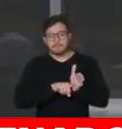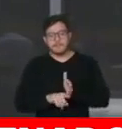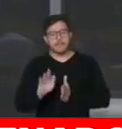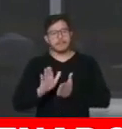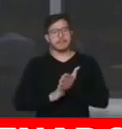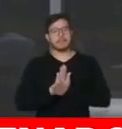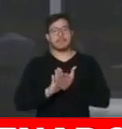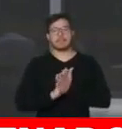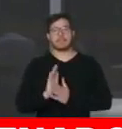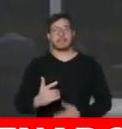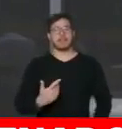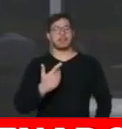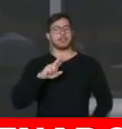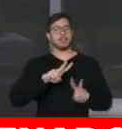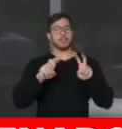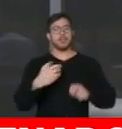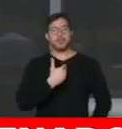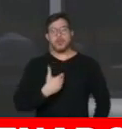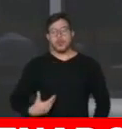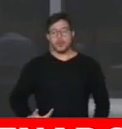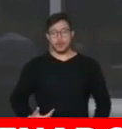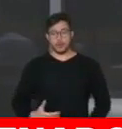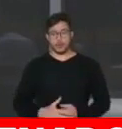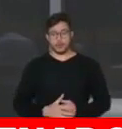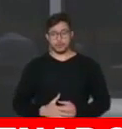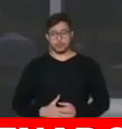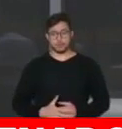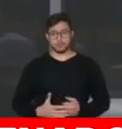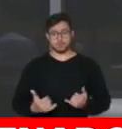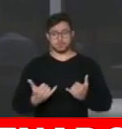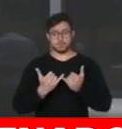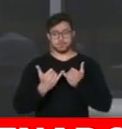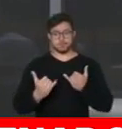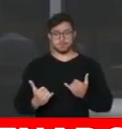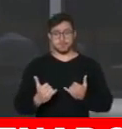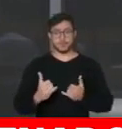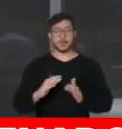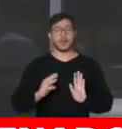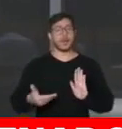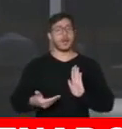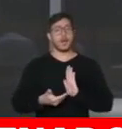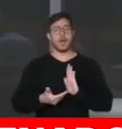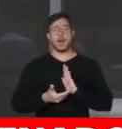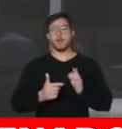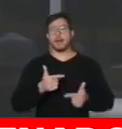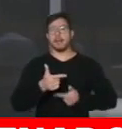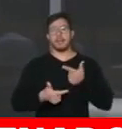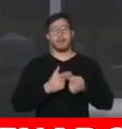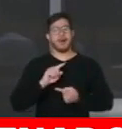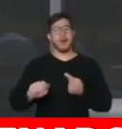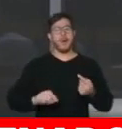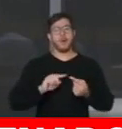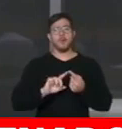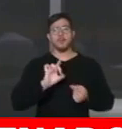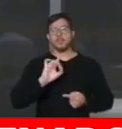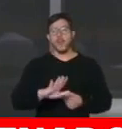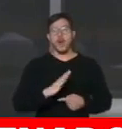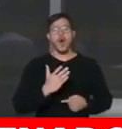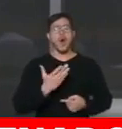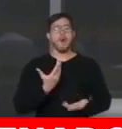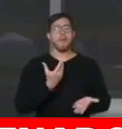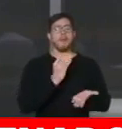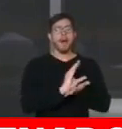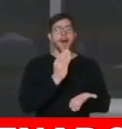parece que a Câmara trabalha por fazer emendas aos municípios e assim por diante. Esqueceu a